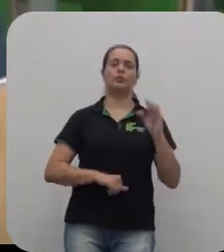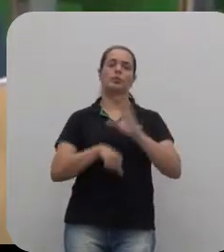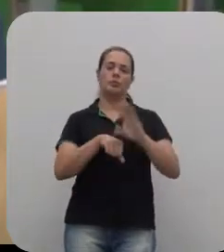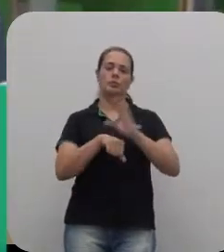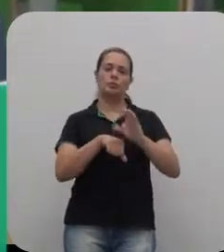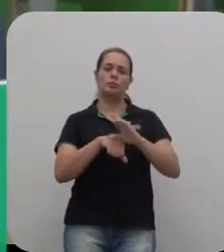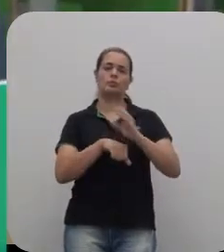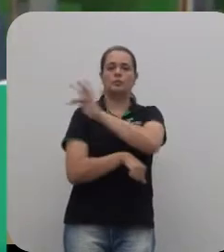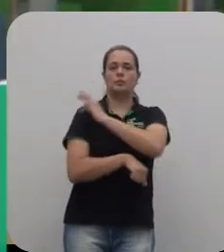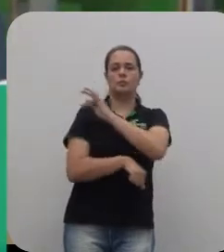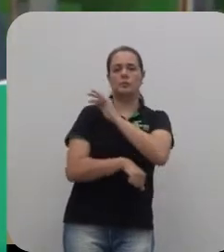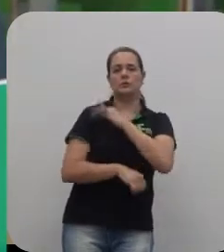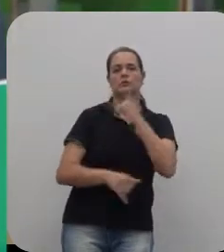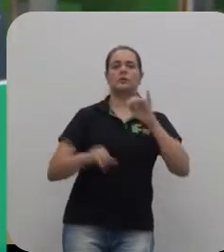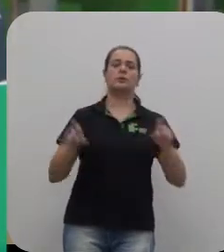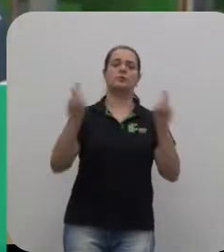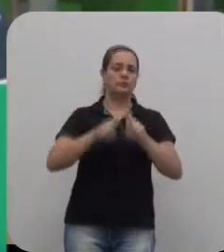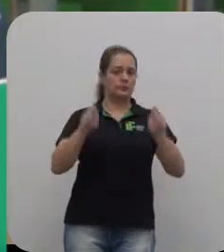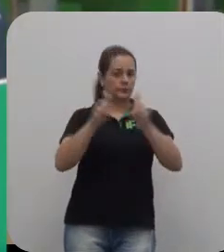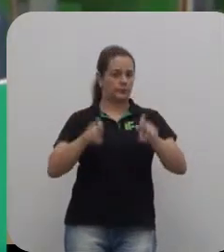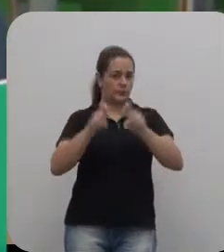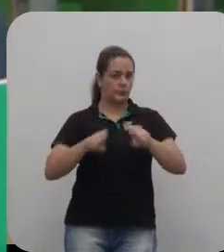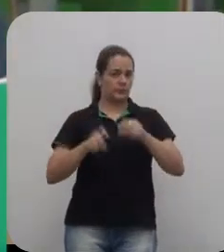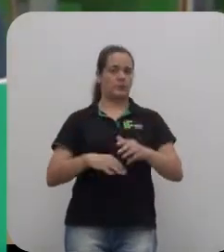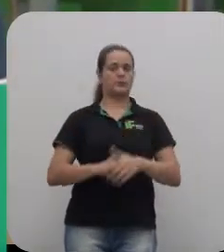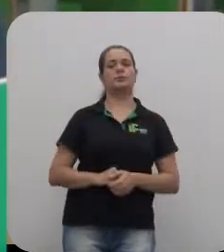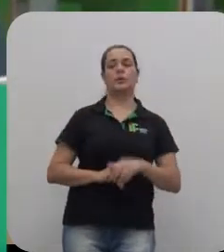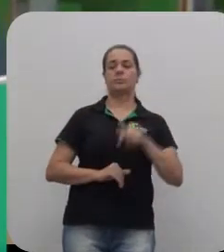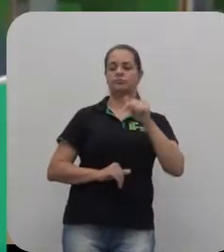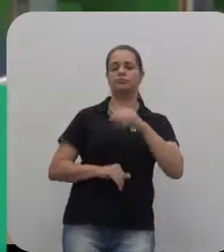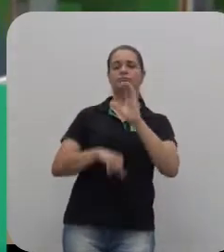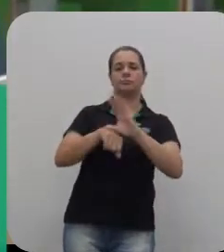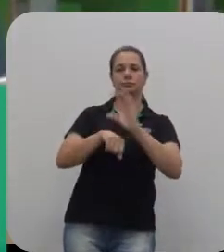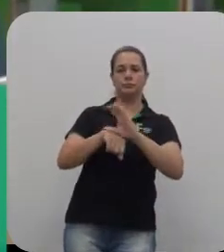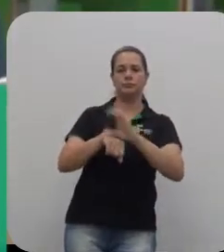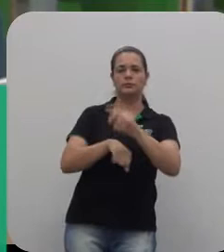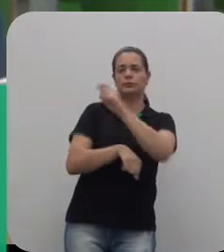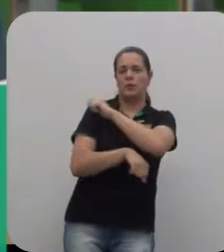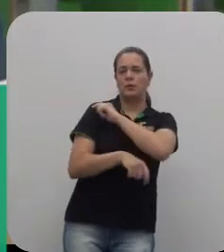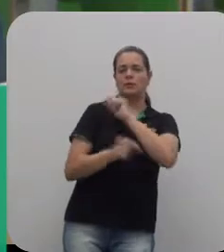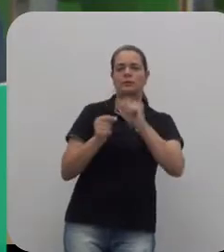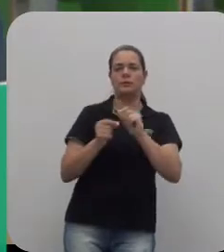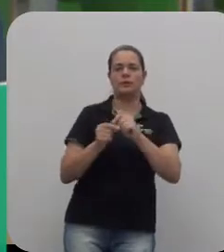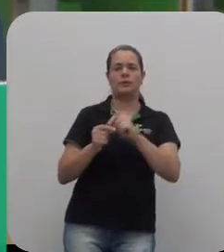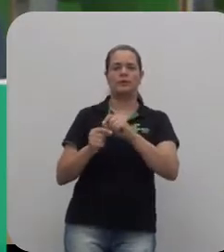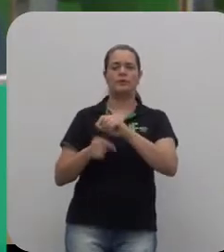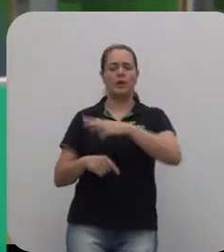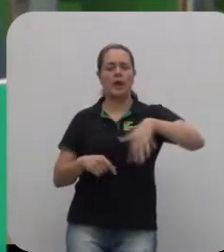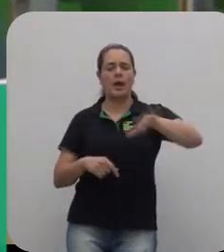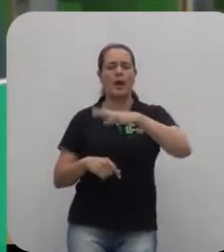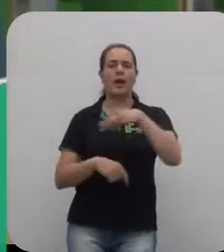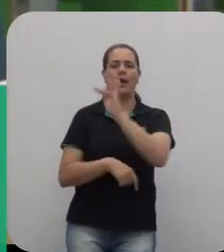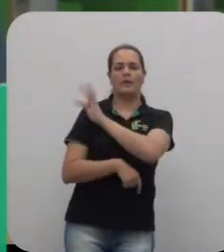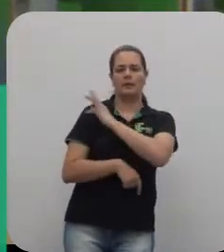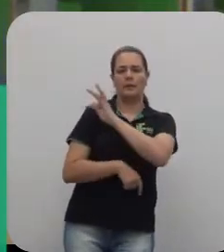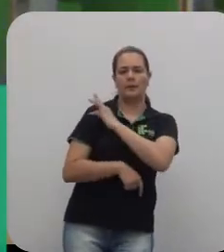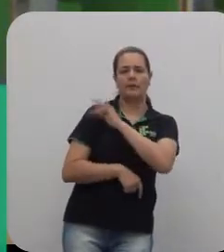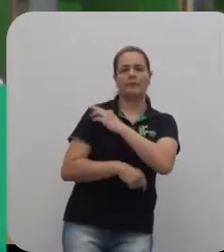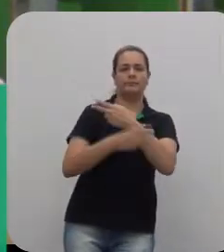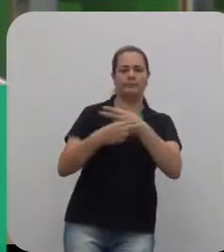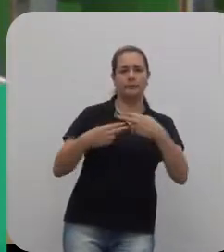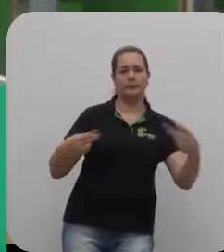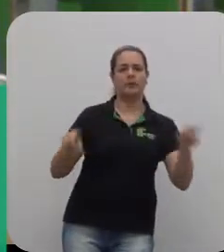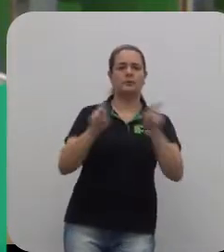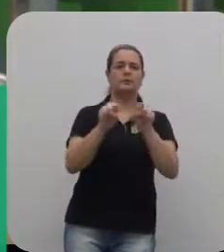coordenador do curso técnico de informática aqui do Instituto Federal. Os alunos que fazem o curso técnico de informática, além de toda a parte técnica que eles vão aprender, da